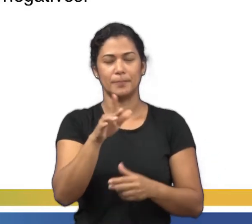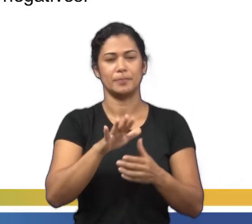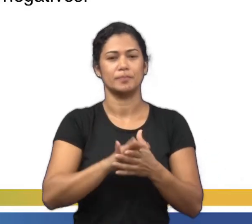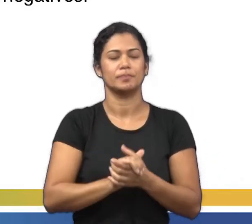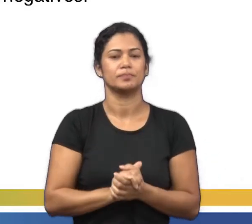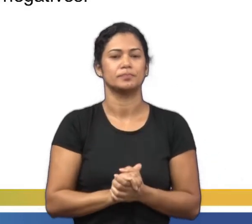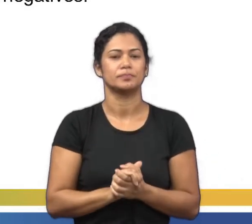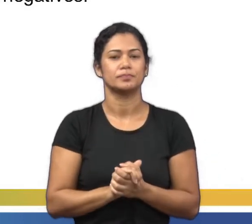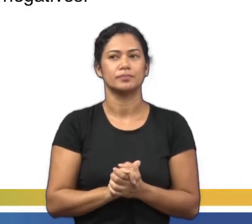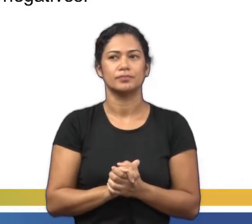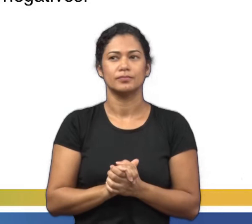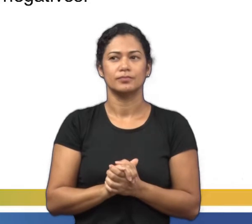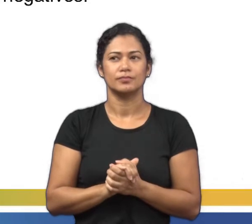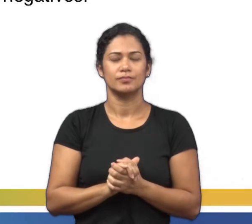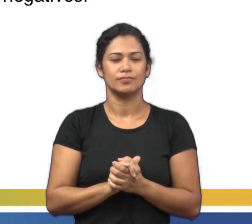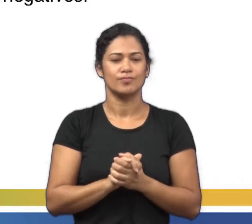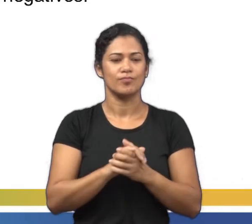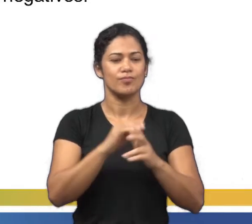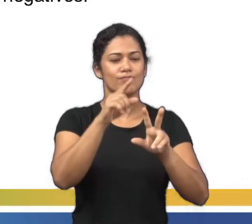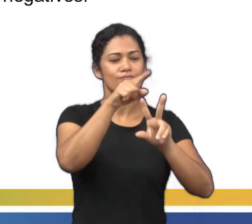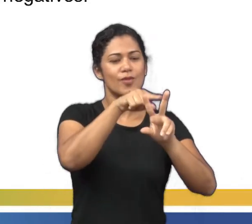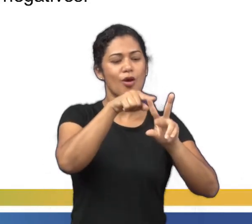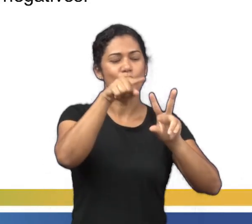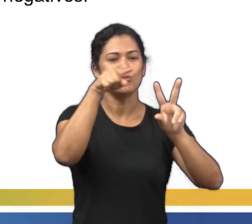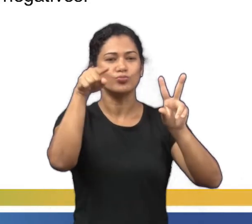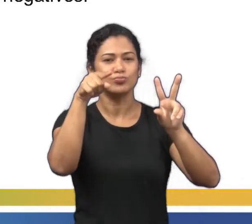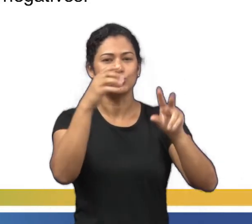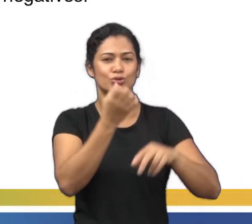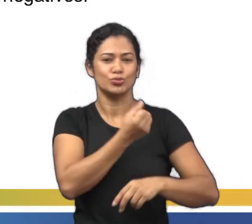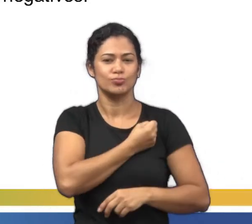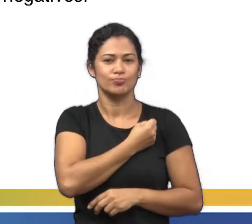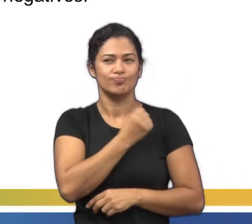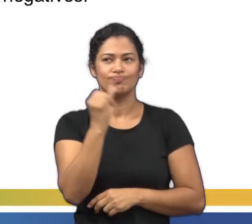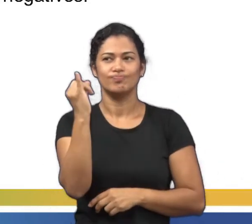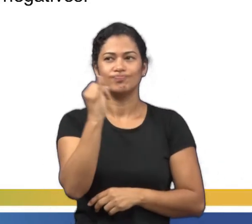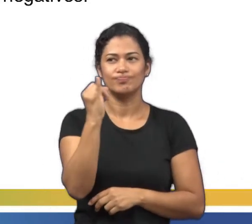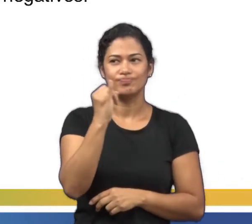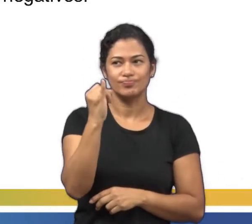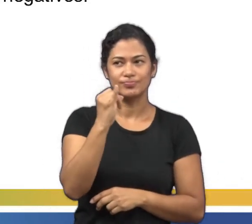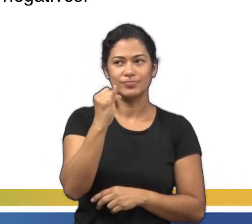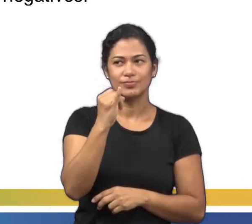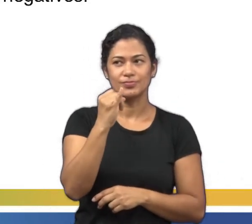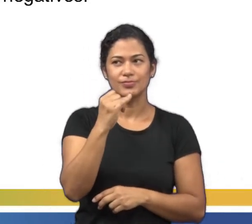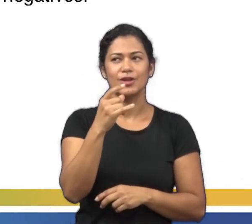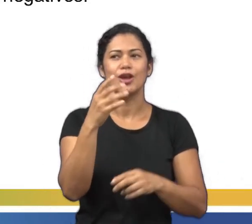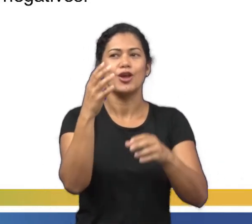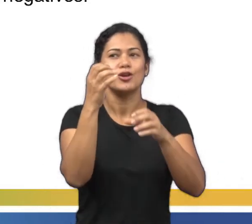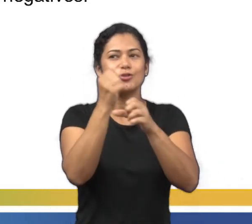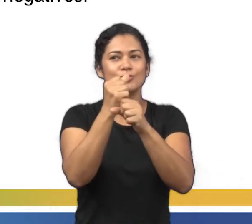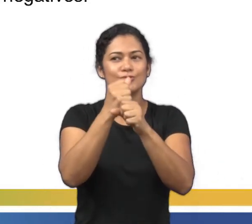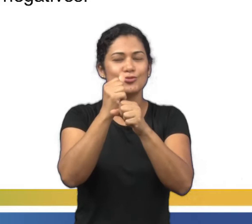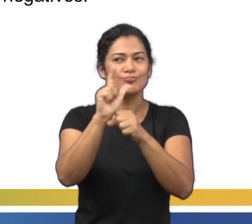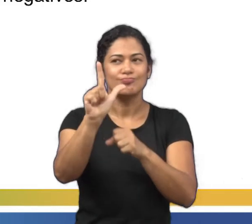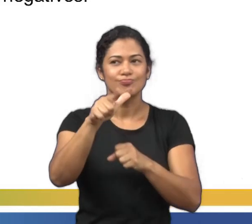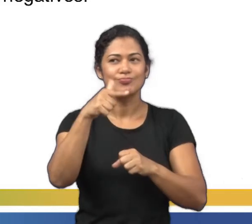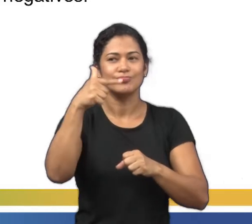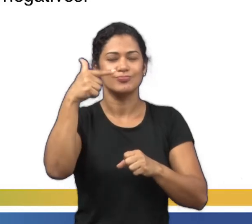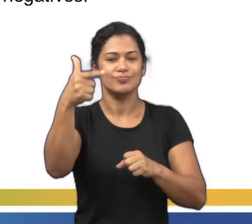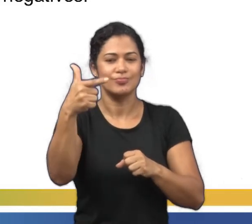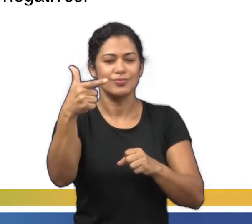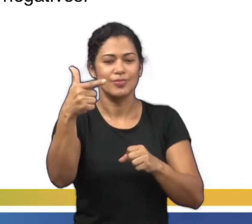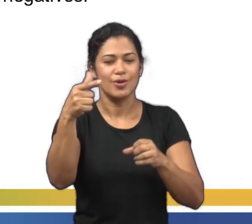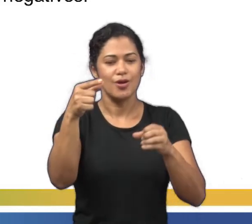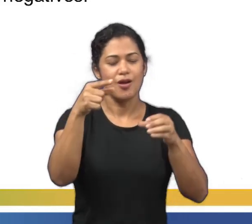tá? A raiz de índice ímpar de um número inteiro é a operação que resulta em um outro número inteiro,